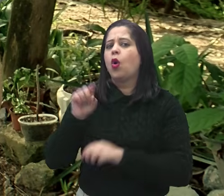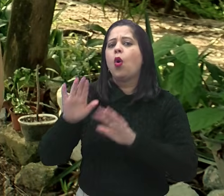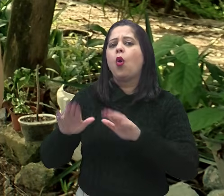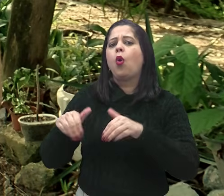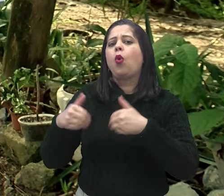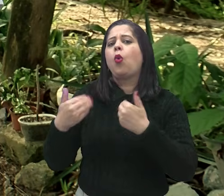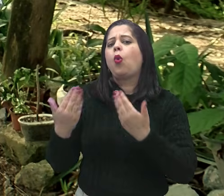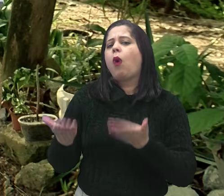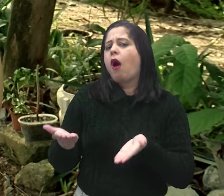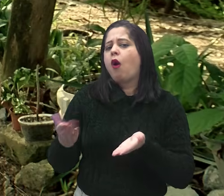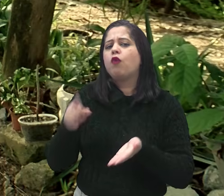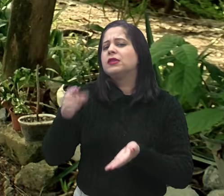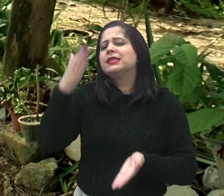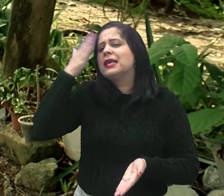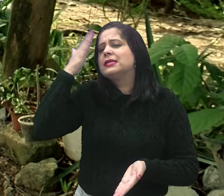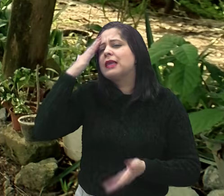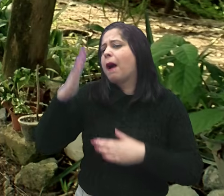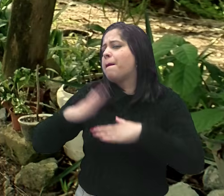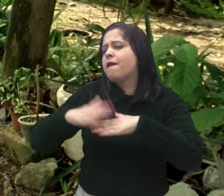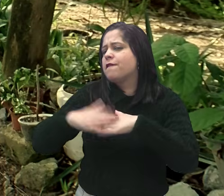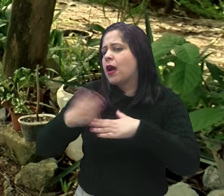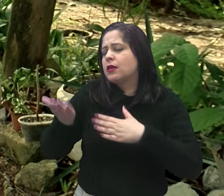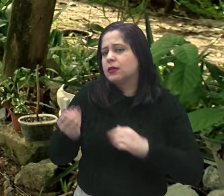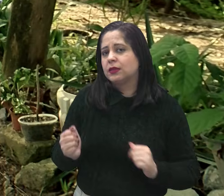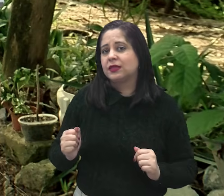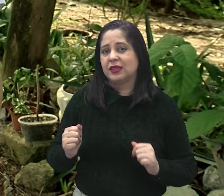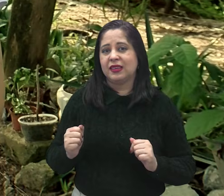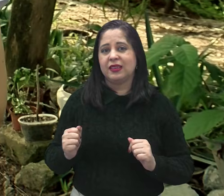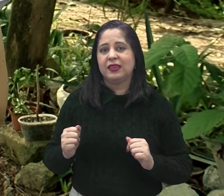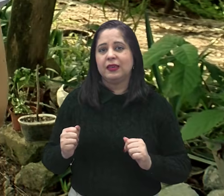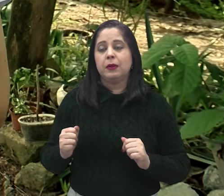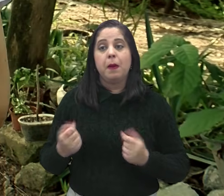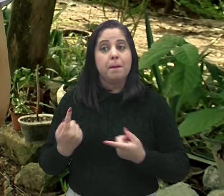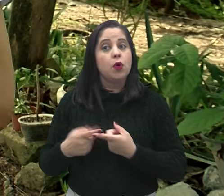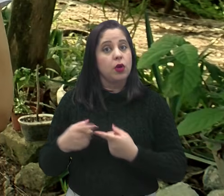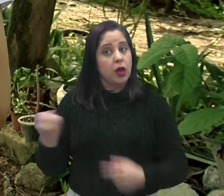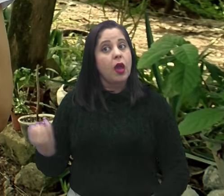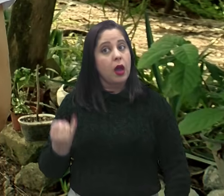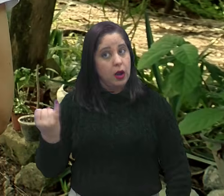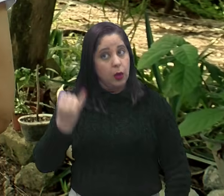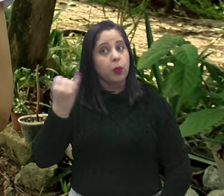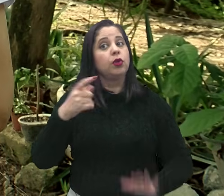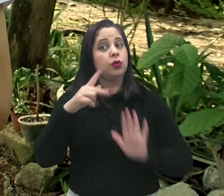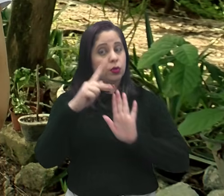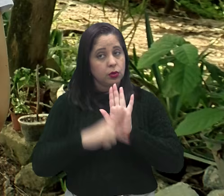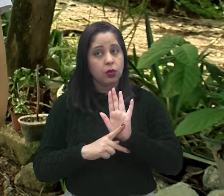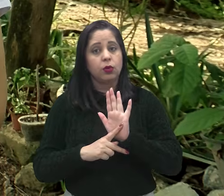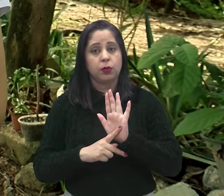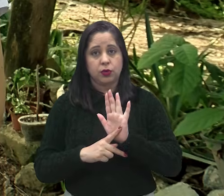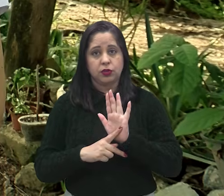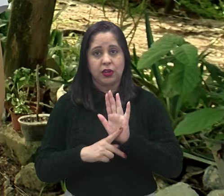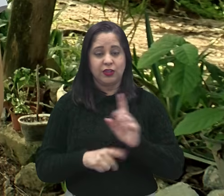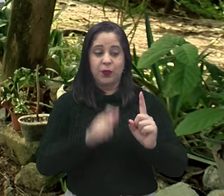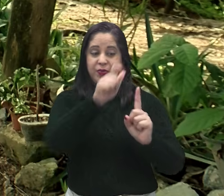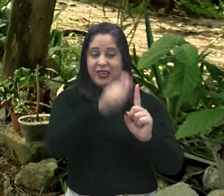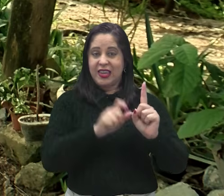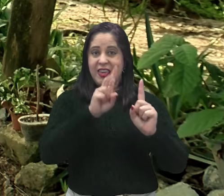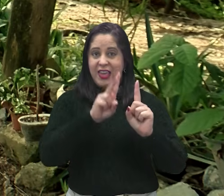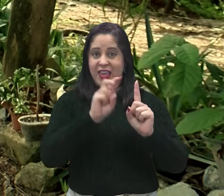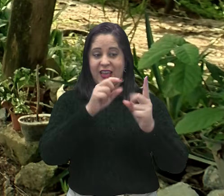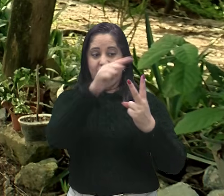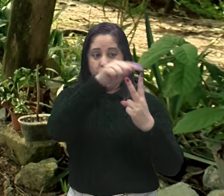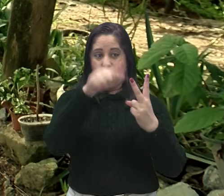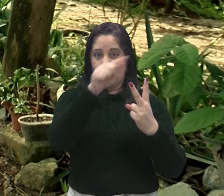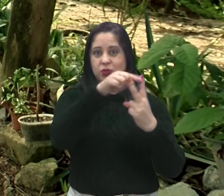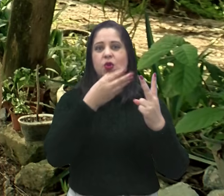Então, essas coisas eram relevantes para o projeto. E o seu Vicente e o seu Hélio falavam assim: eu não